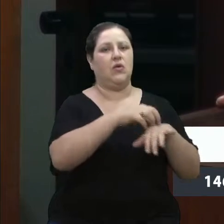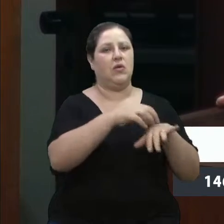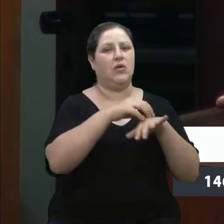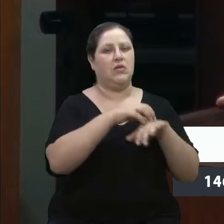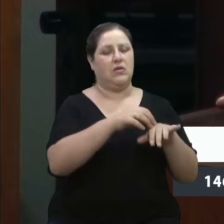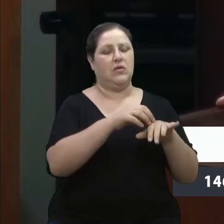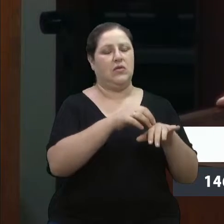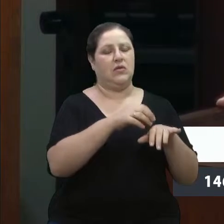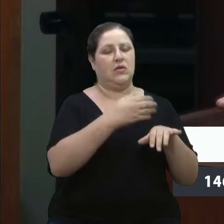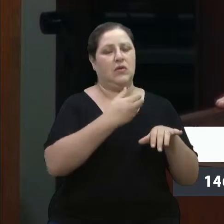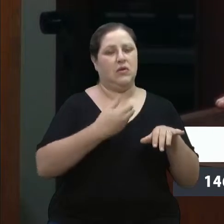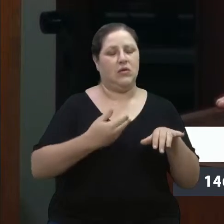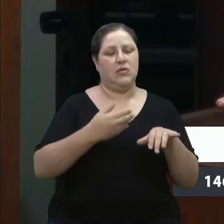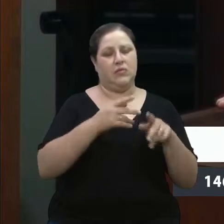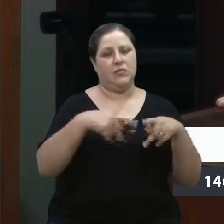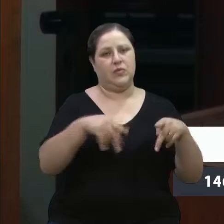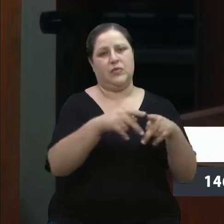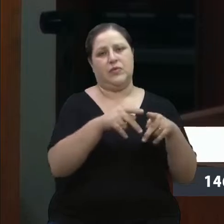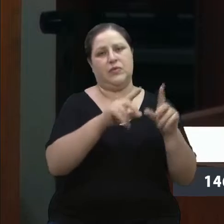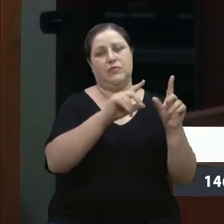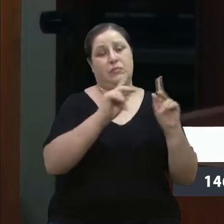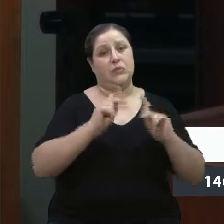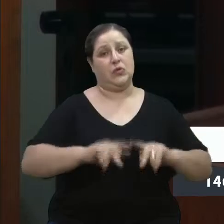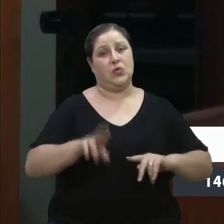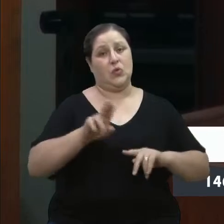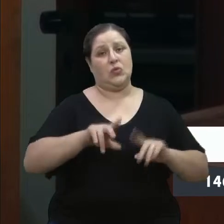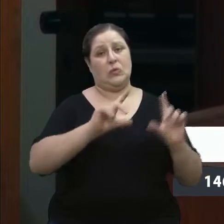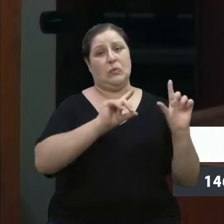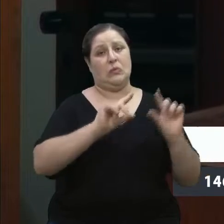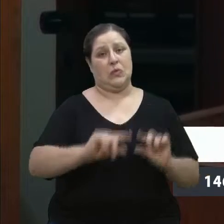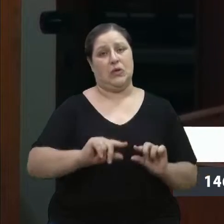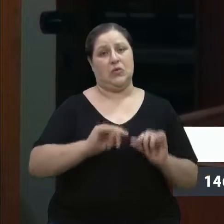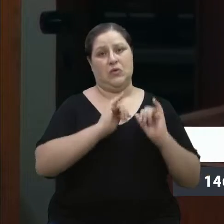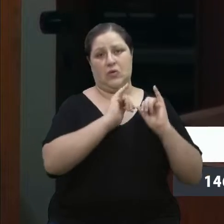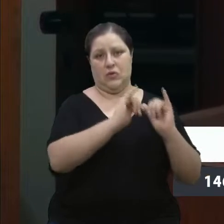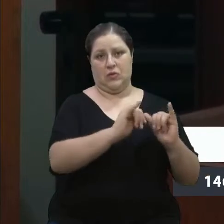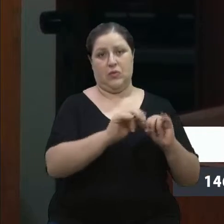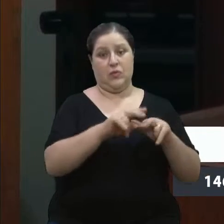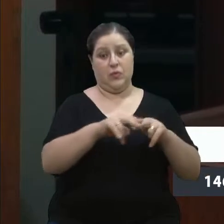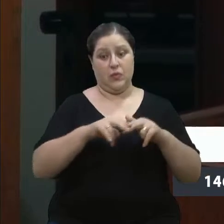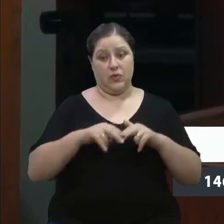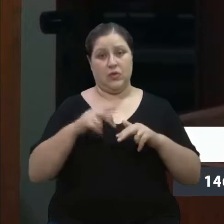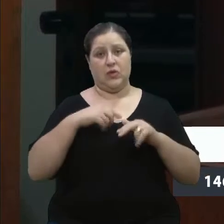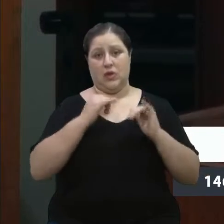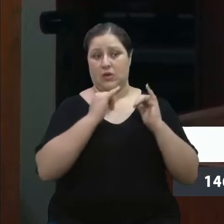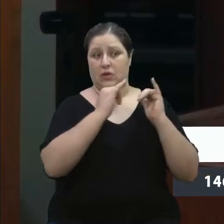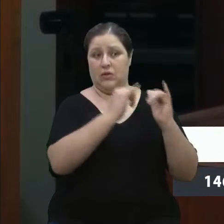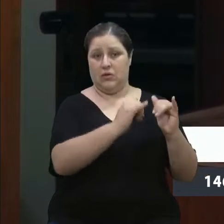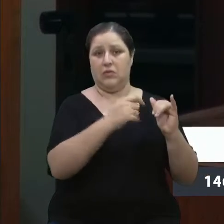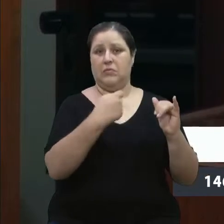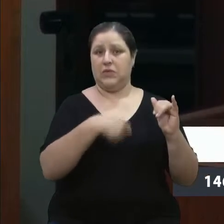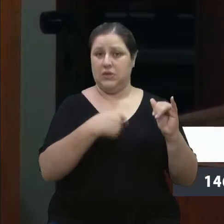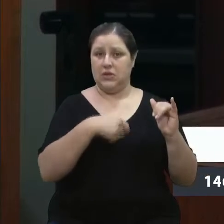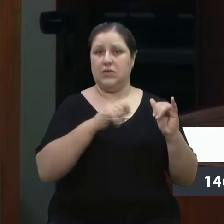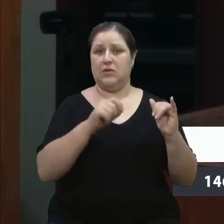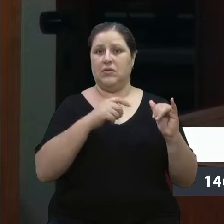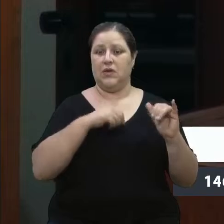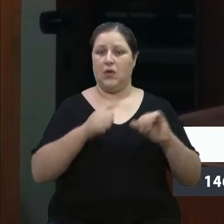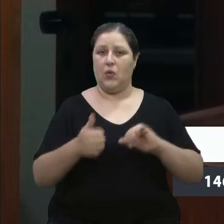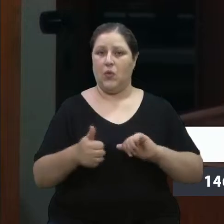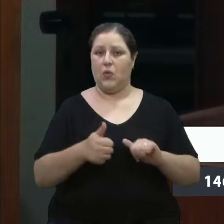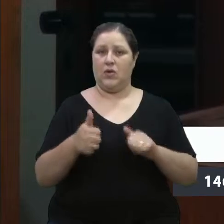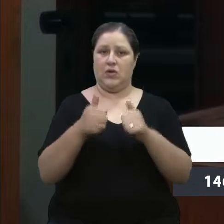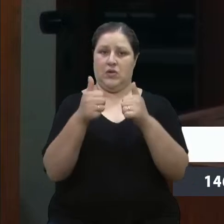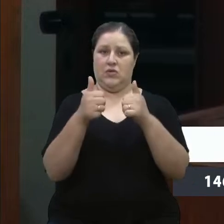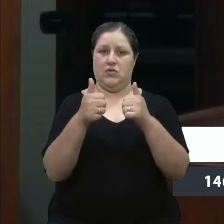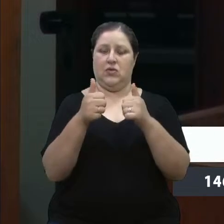diminuiu consideravelmente. E é para isso que o transporte público precisa ser qualificado.